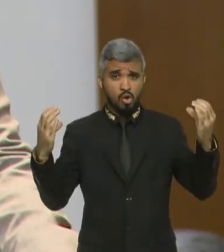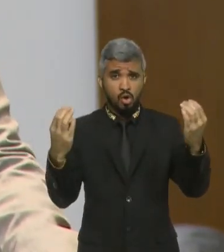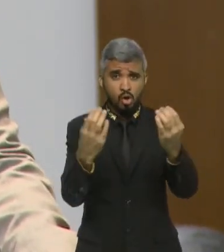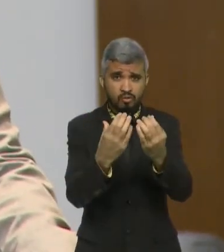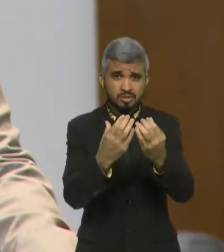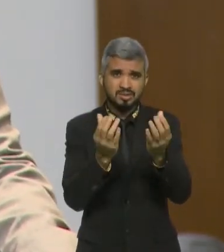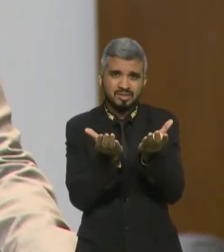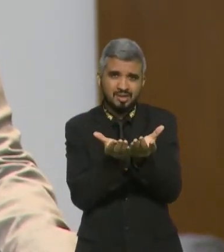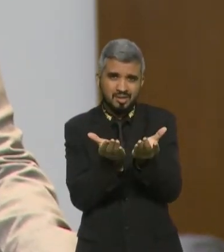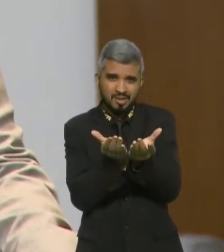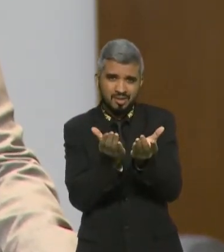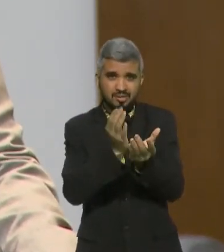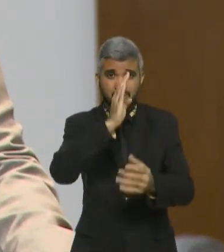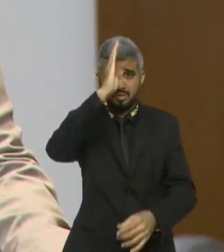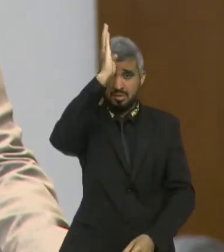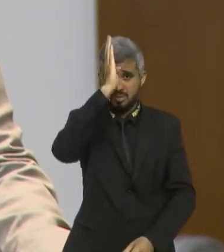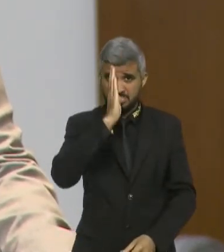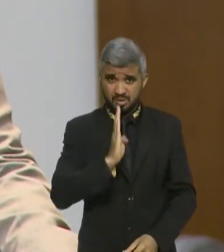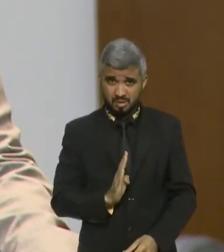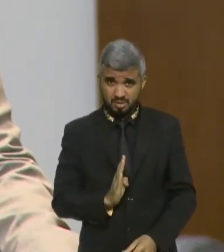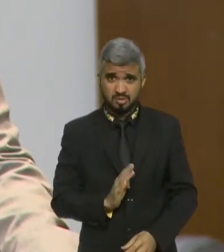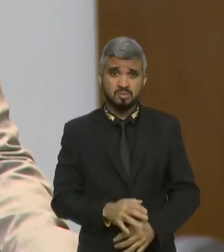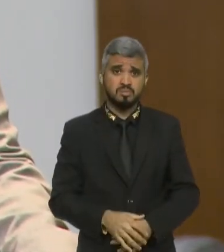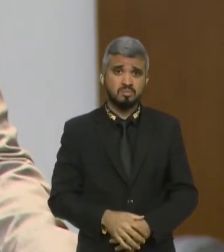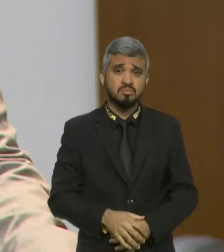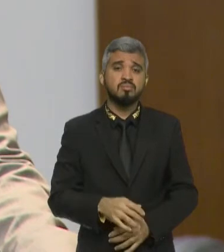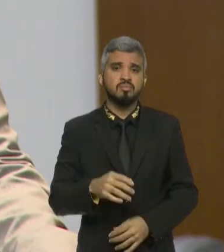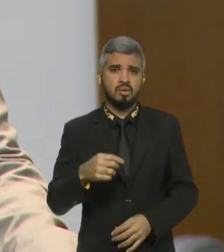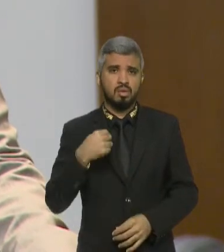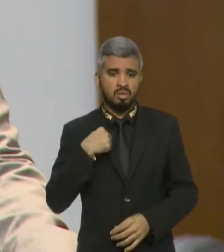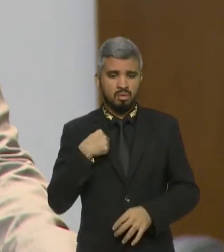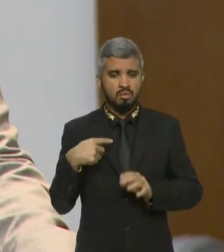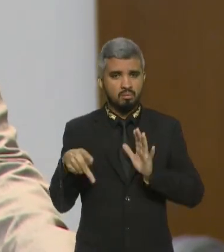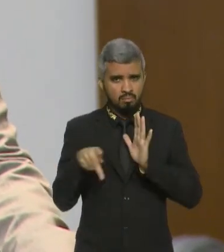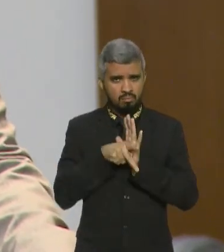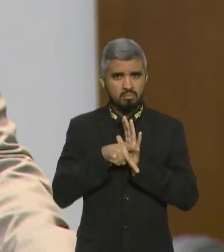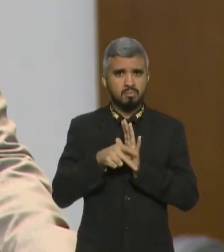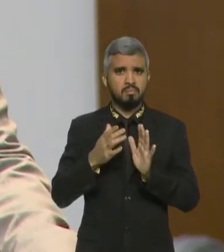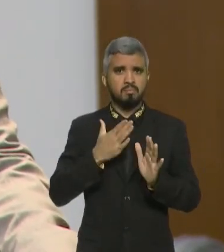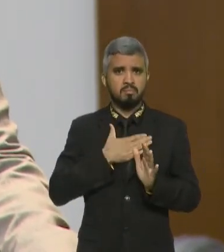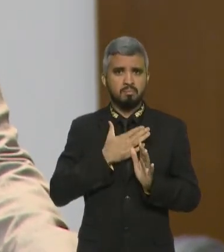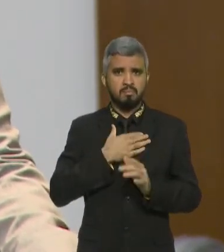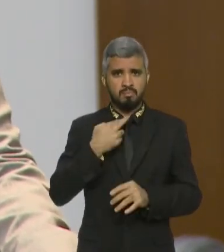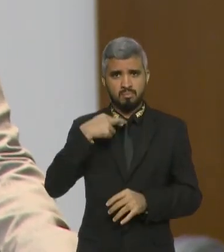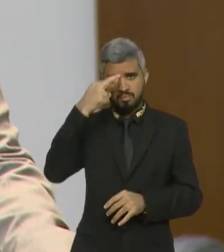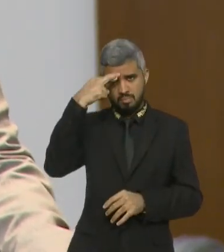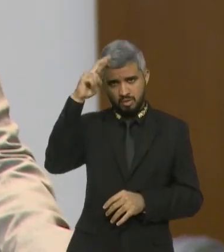evangélica do Brasil, da qual eu pertenço, a minha denominação.